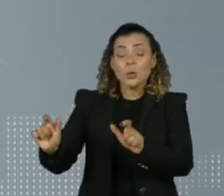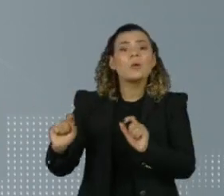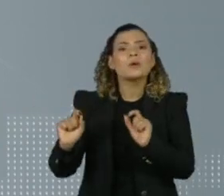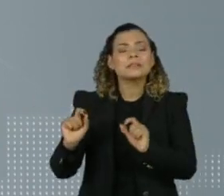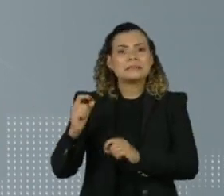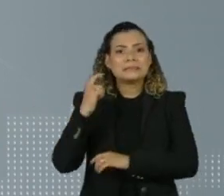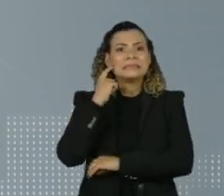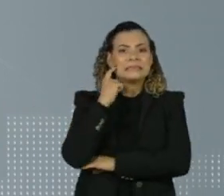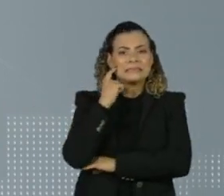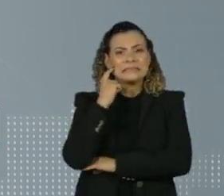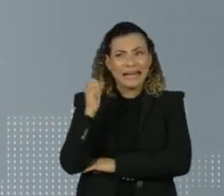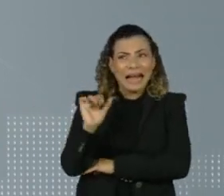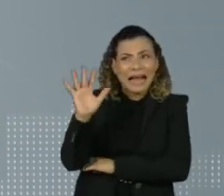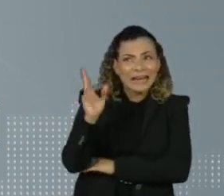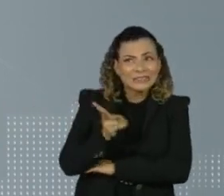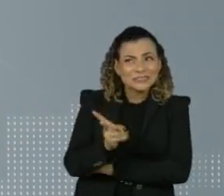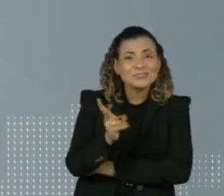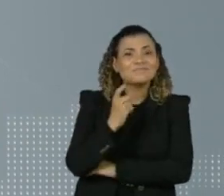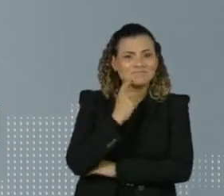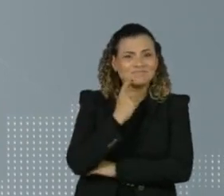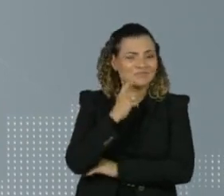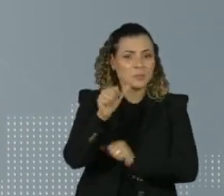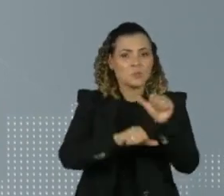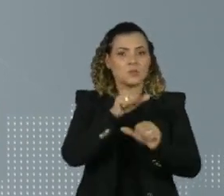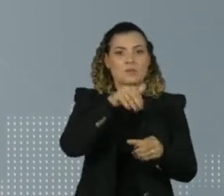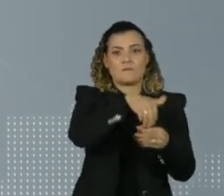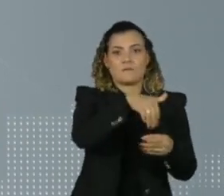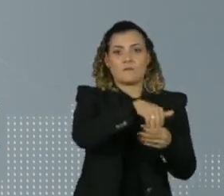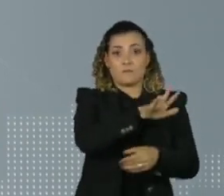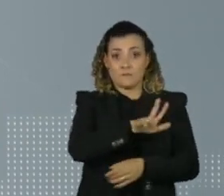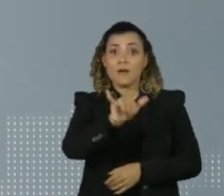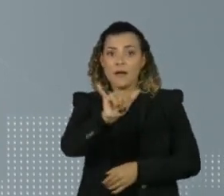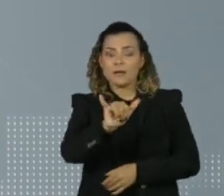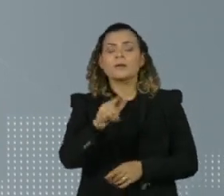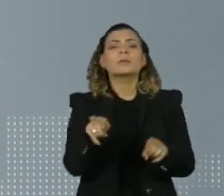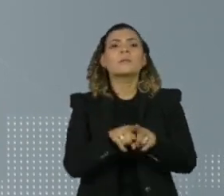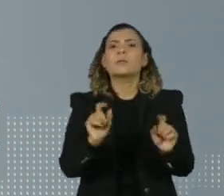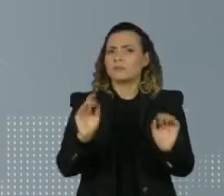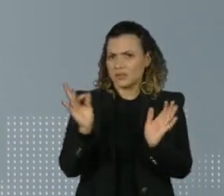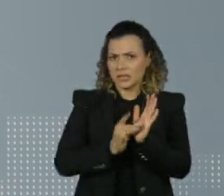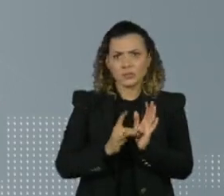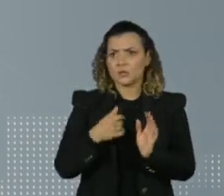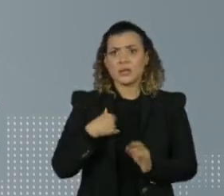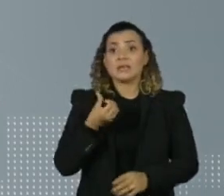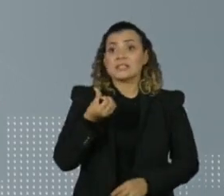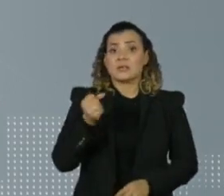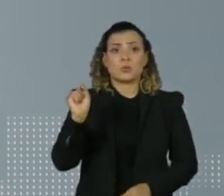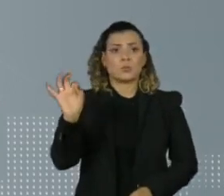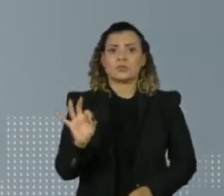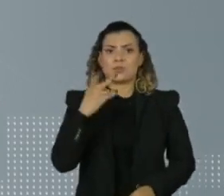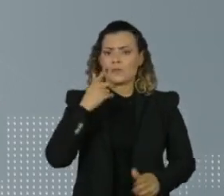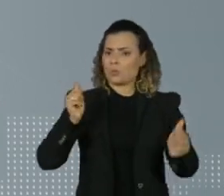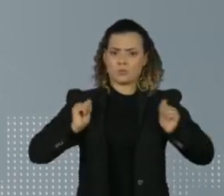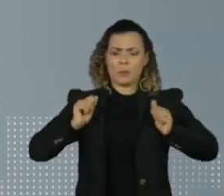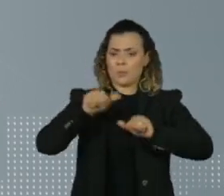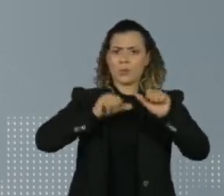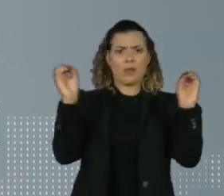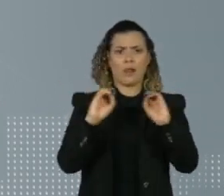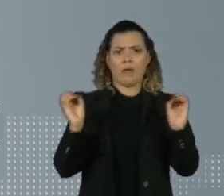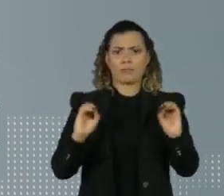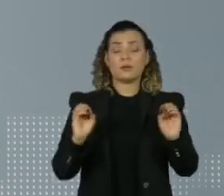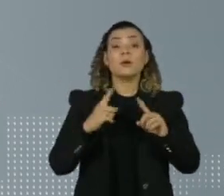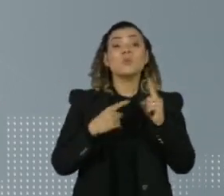escolha caso a inflação aumente 68 por cento disseram que não existe essa possibilidade e um por cento não soube responder